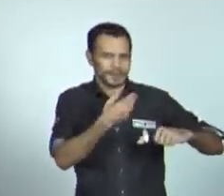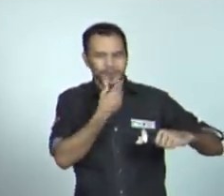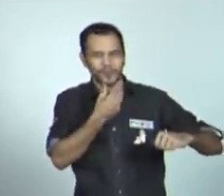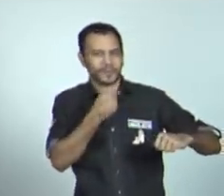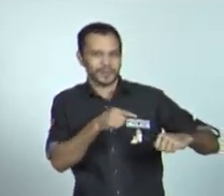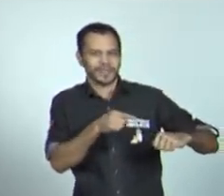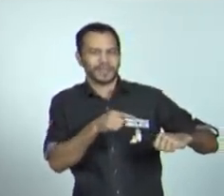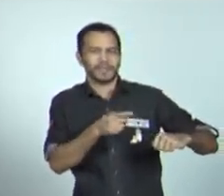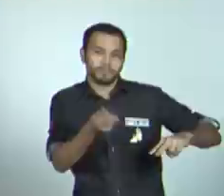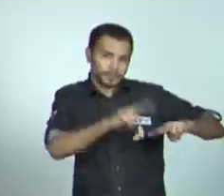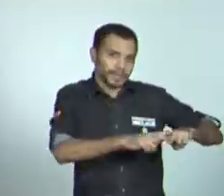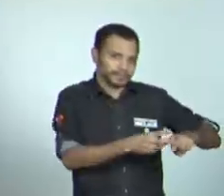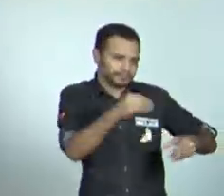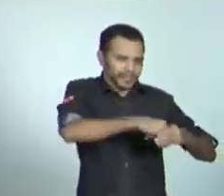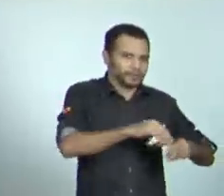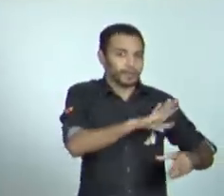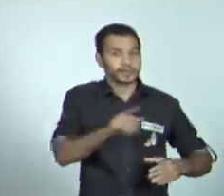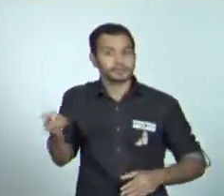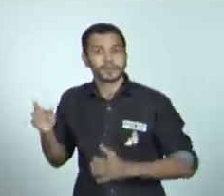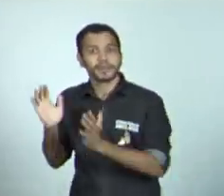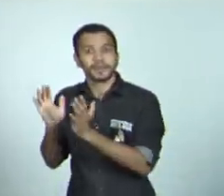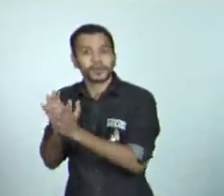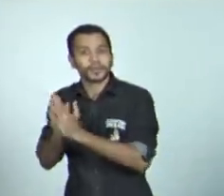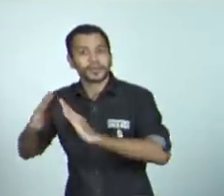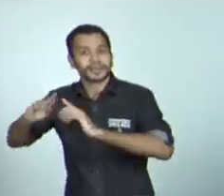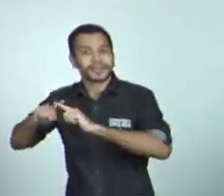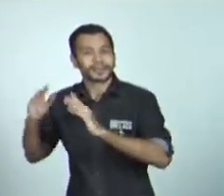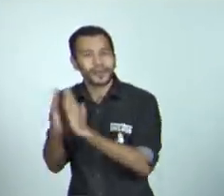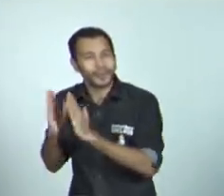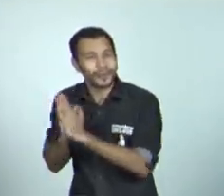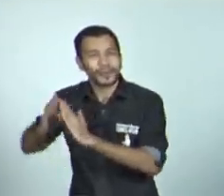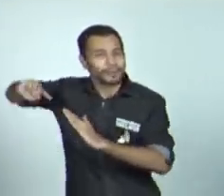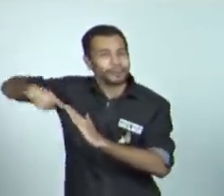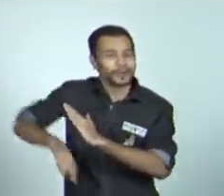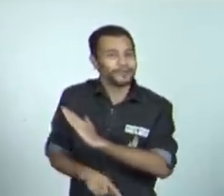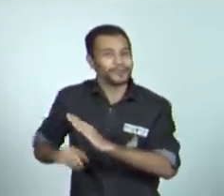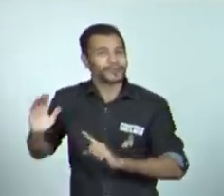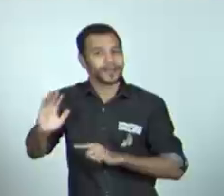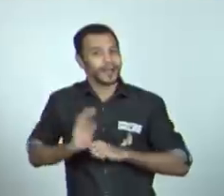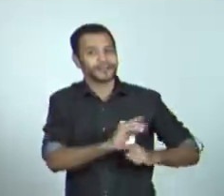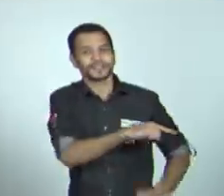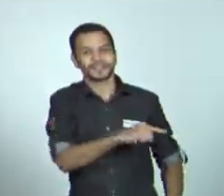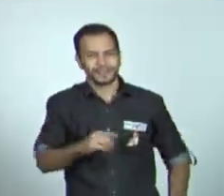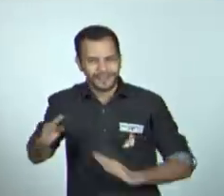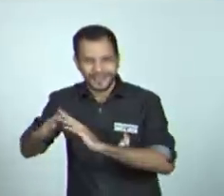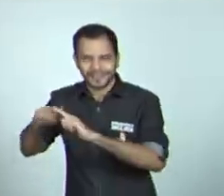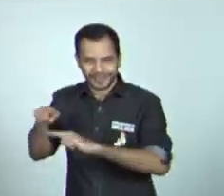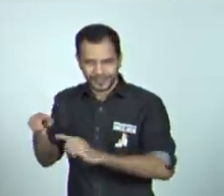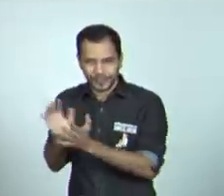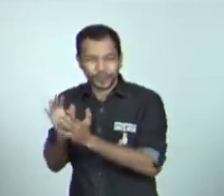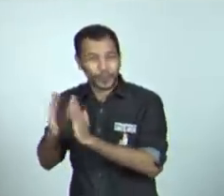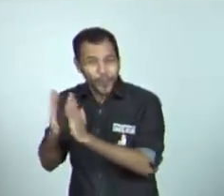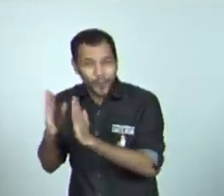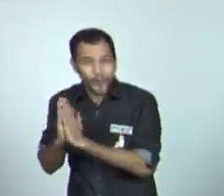ficou detido na prisão mas a igreja orava intensamente a deus por ele a igreja